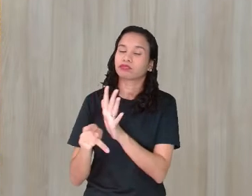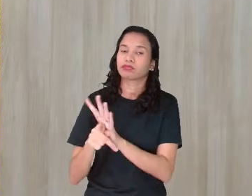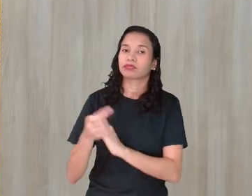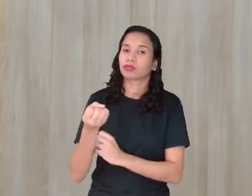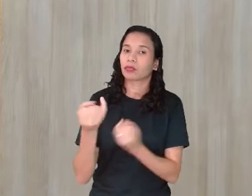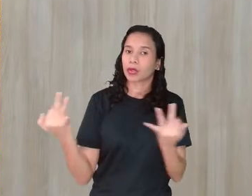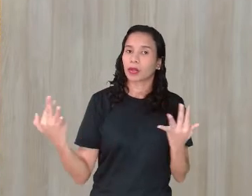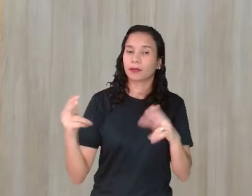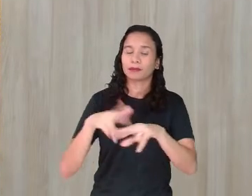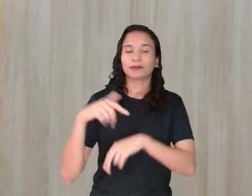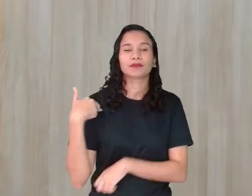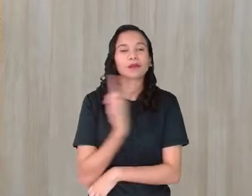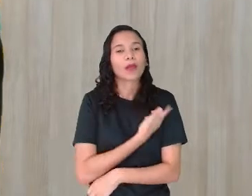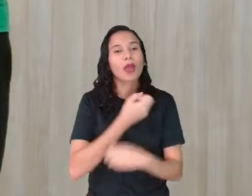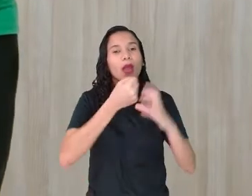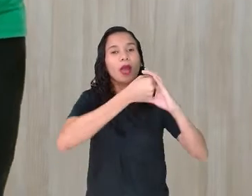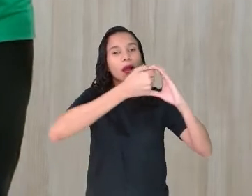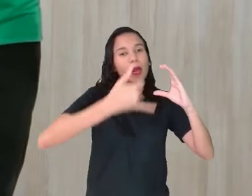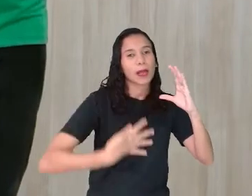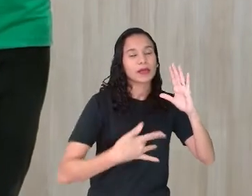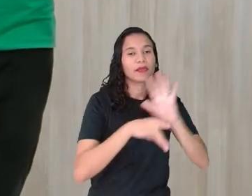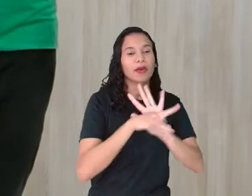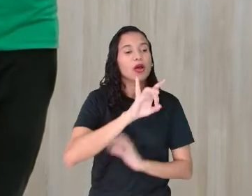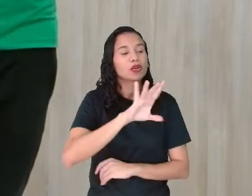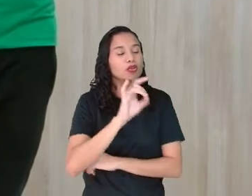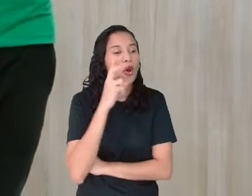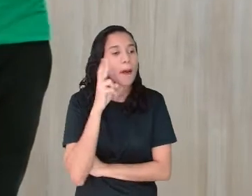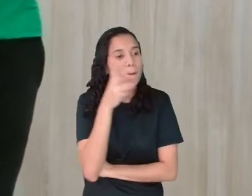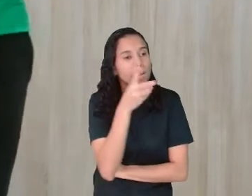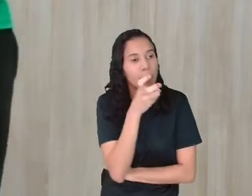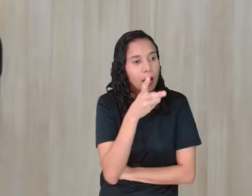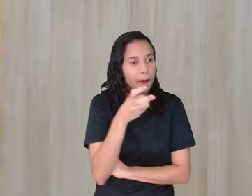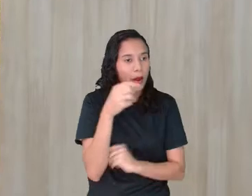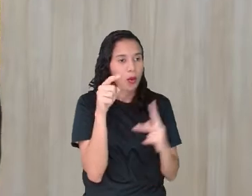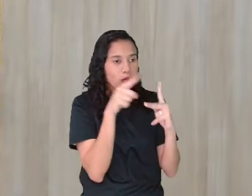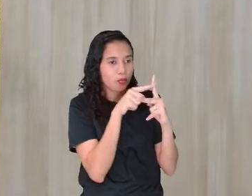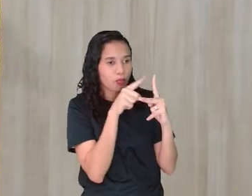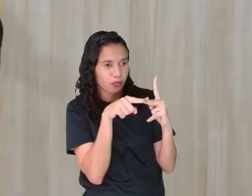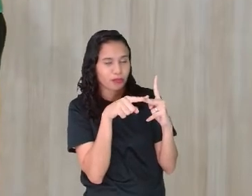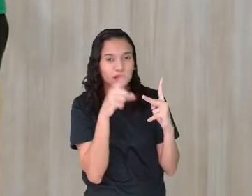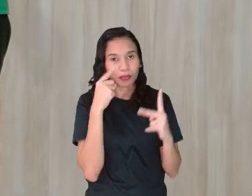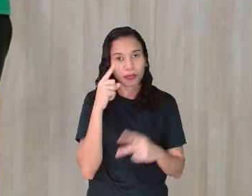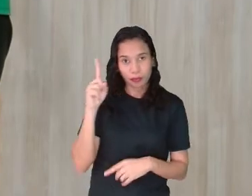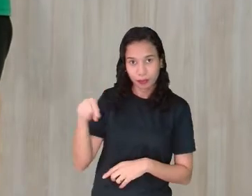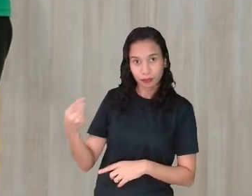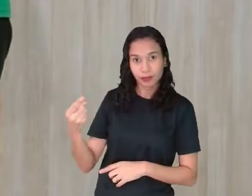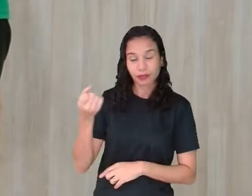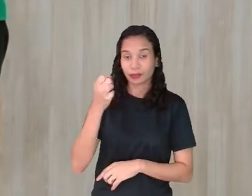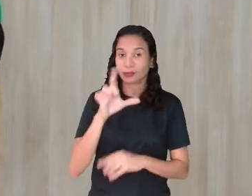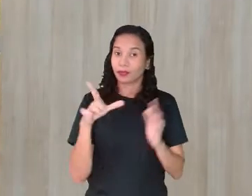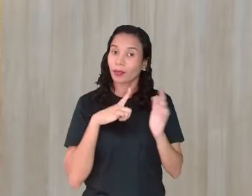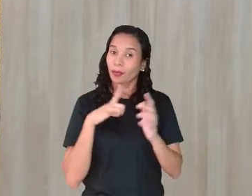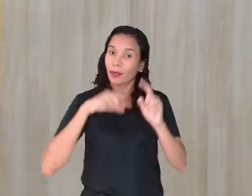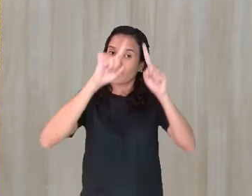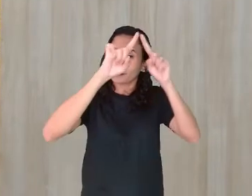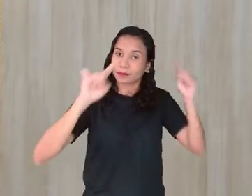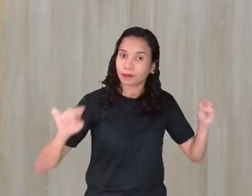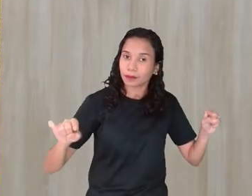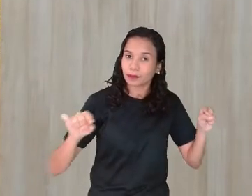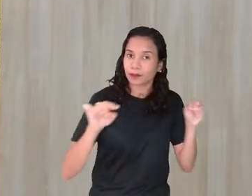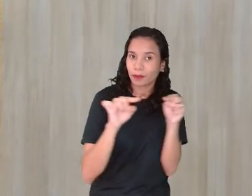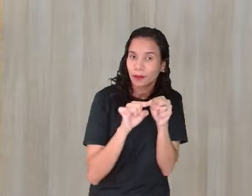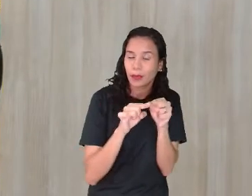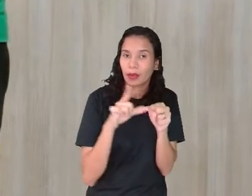pode classificar um triângulo somente observando os seus ângulos, não é, Ricardinho? Se esses triângulos aí